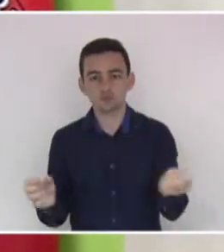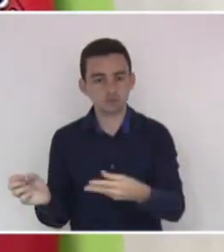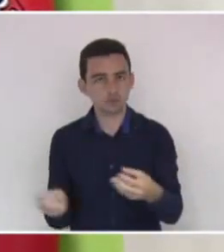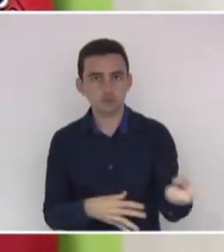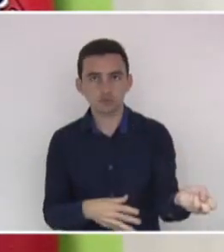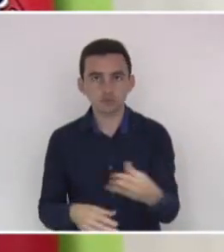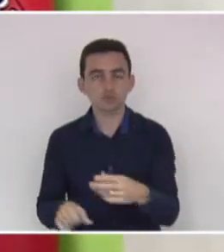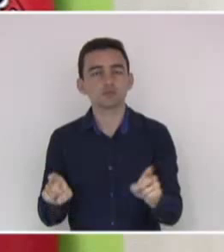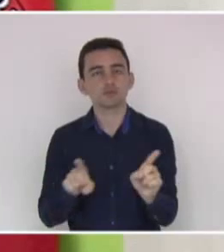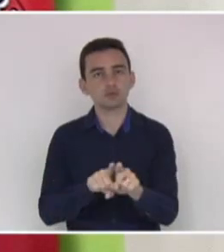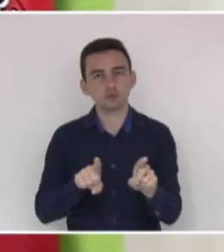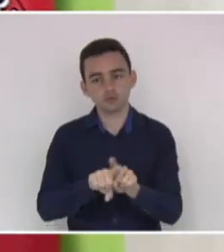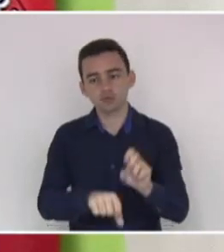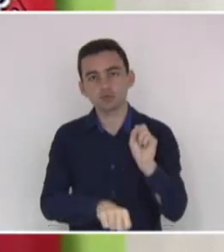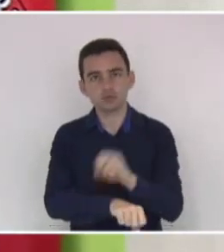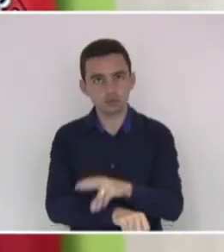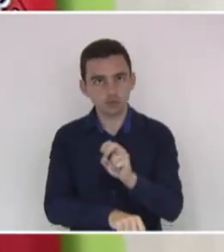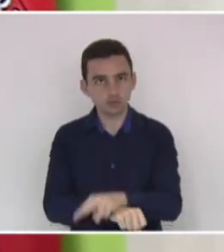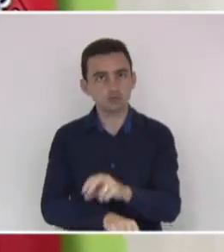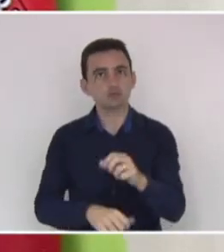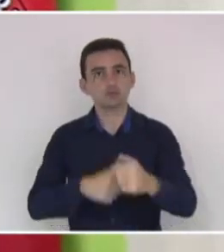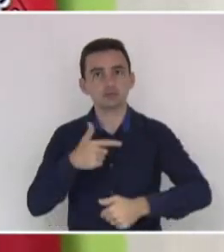emprego, que tem sido